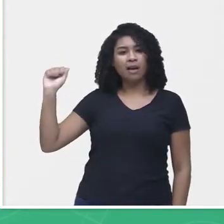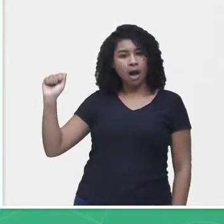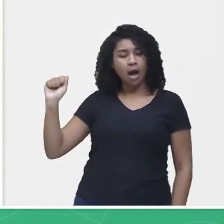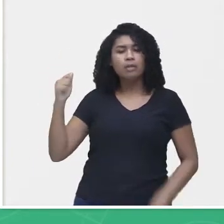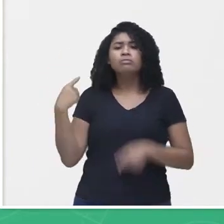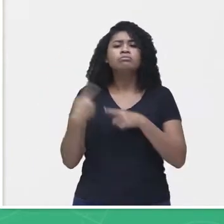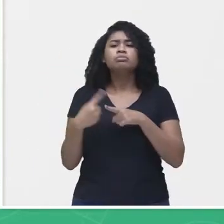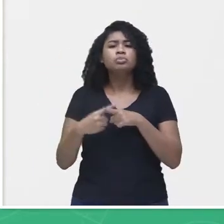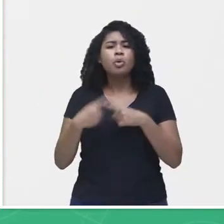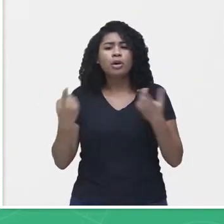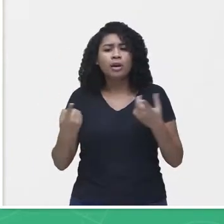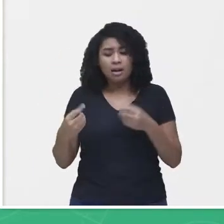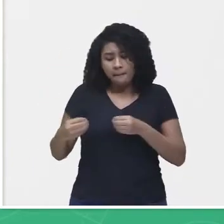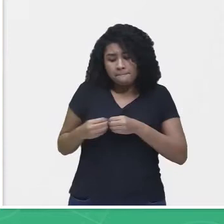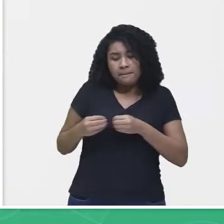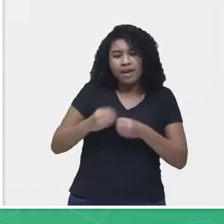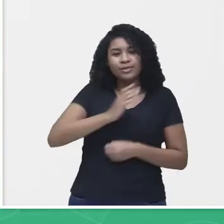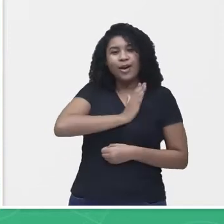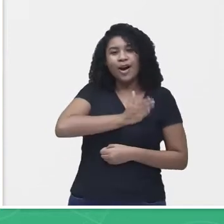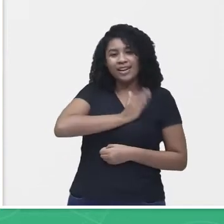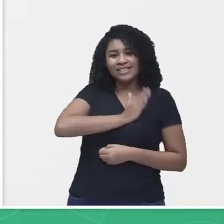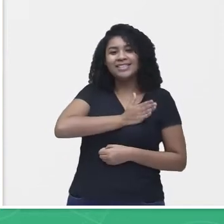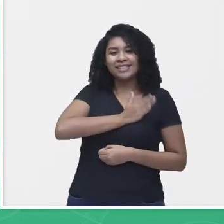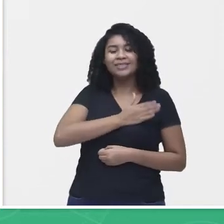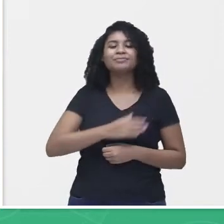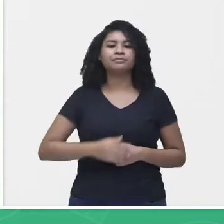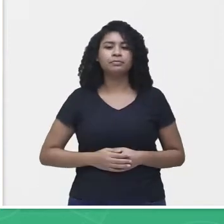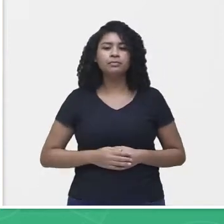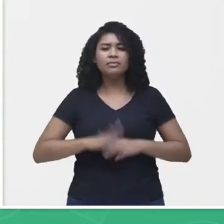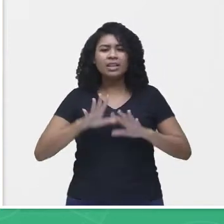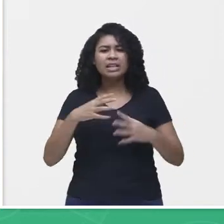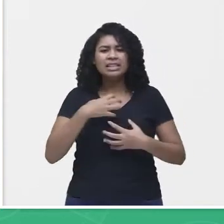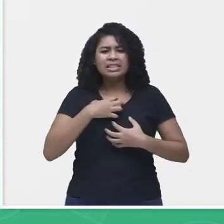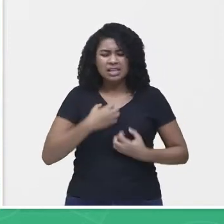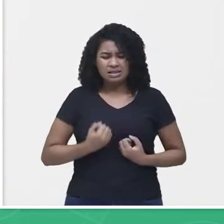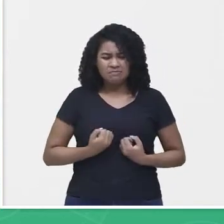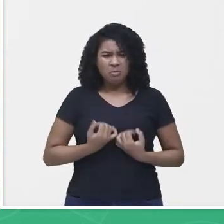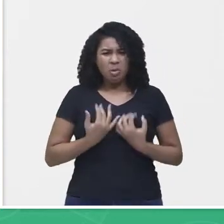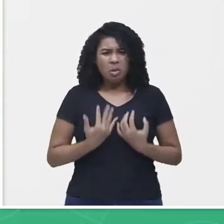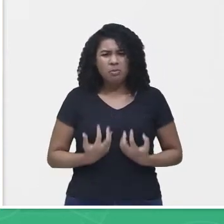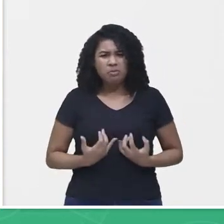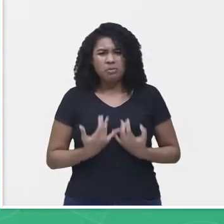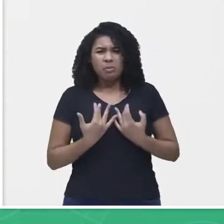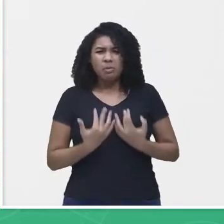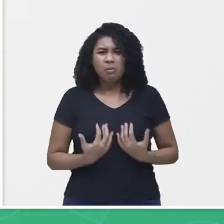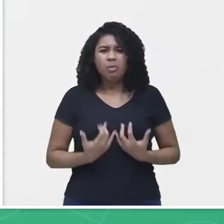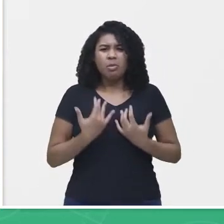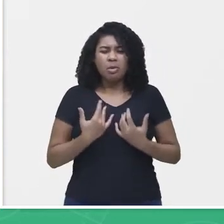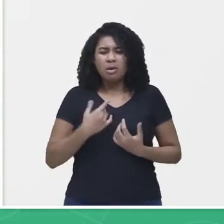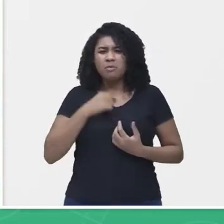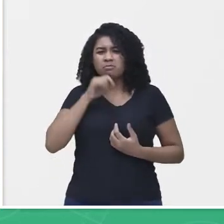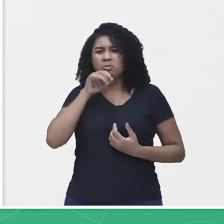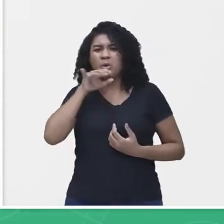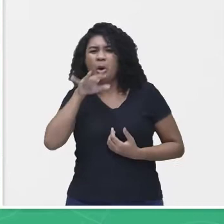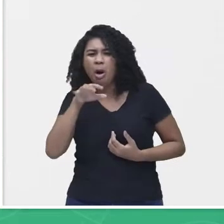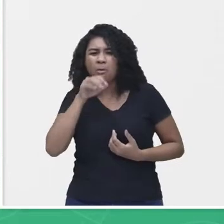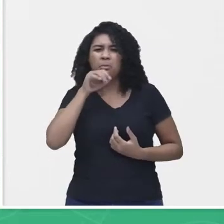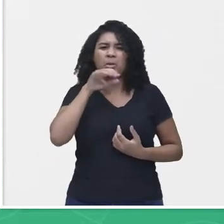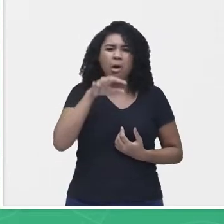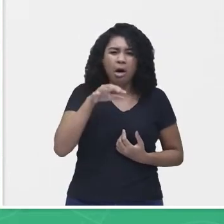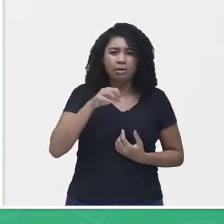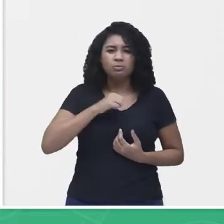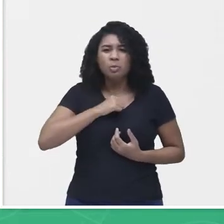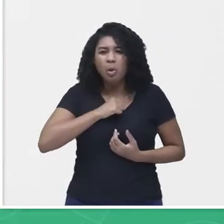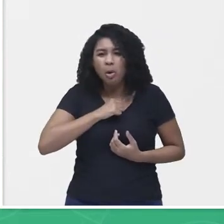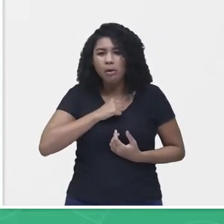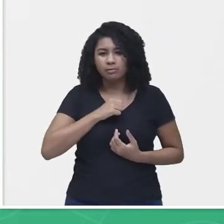sente azia, o que é azia? Queimação. O nosso estômago ele é muito ácido. E aí o que acontece? Quando essa válvula